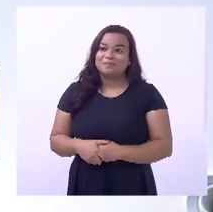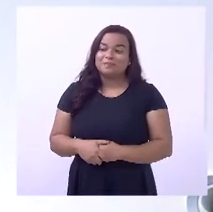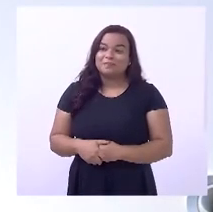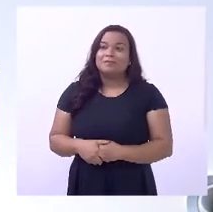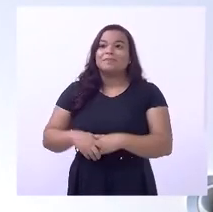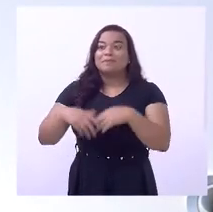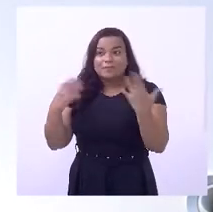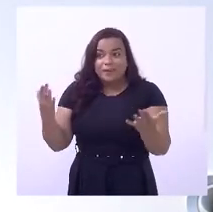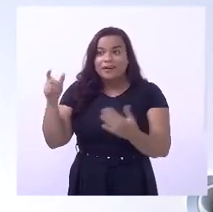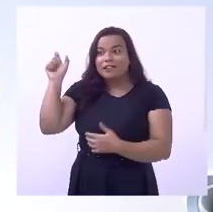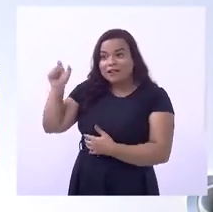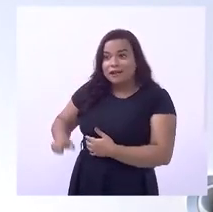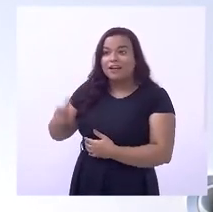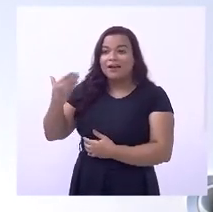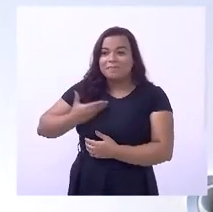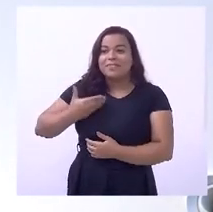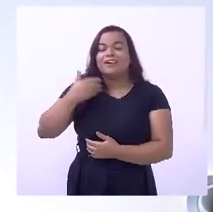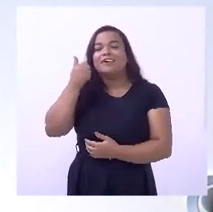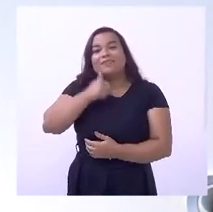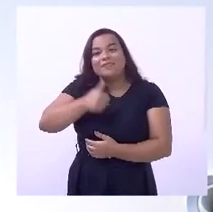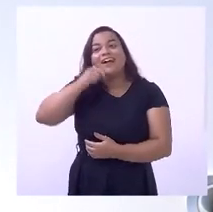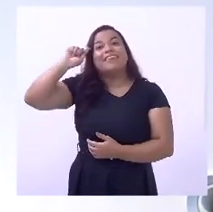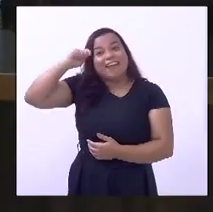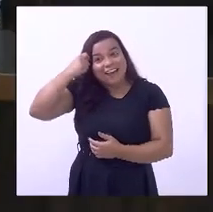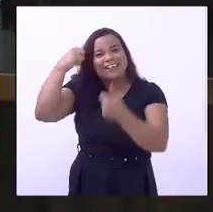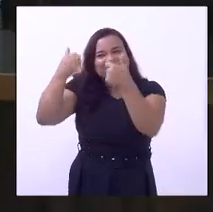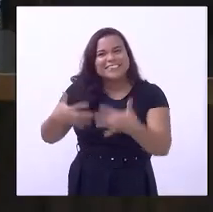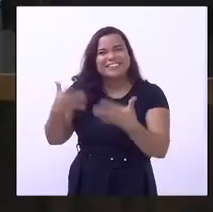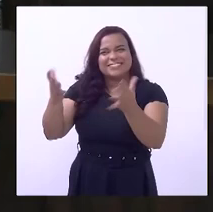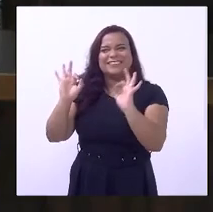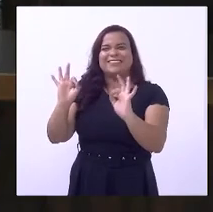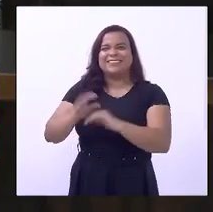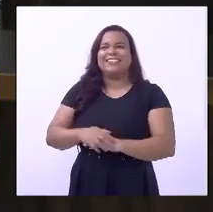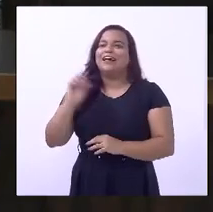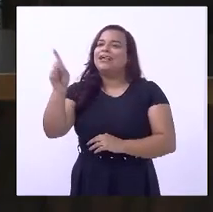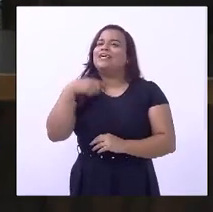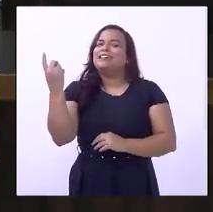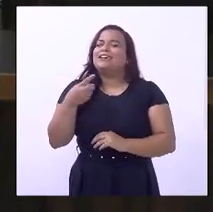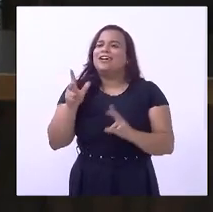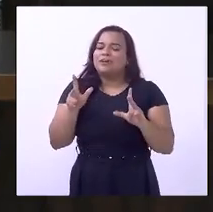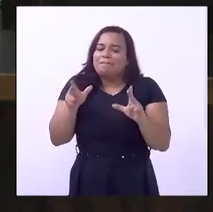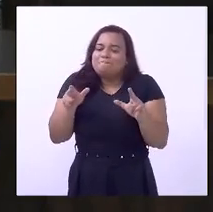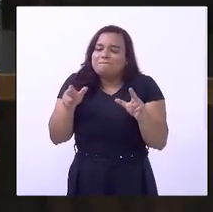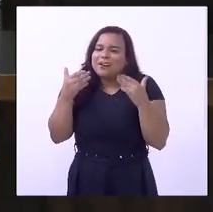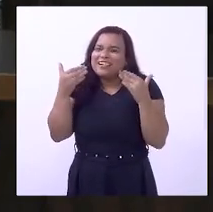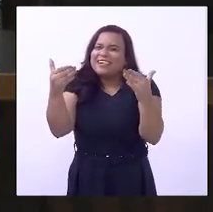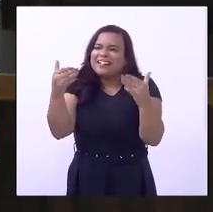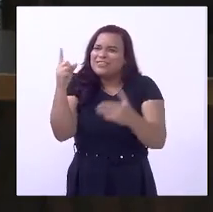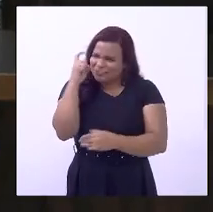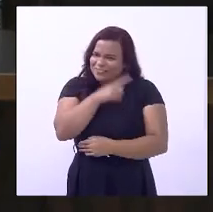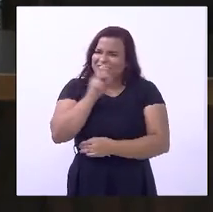bem ressaltou a nossa amiga, mulheres negras. A gente faz esse recorte que é tão difícil a gente ver.